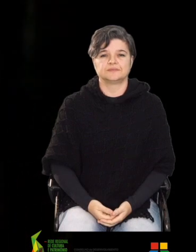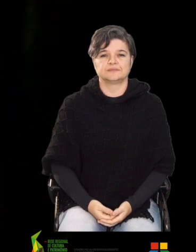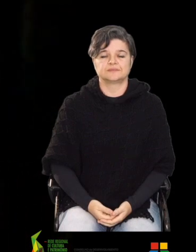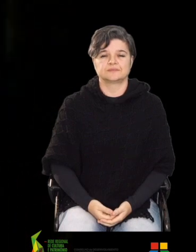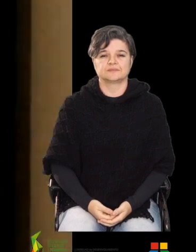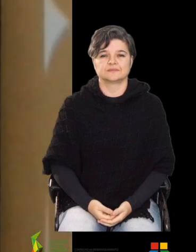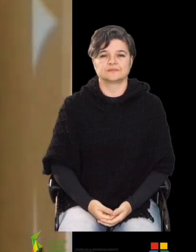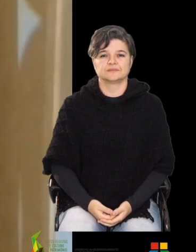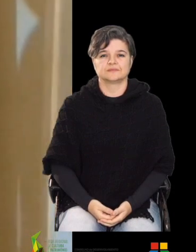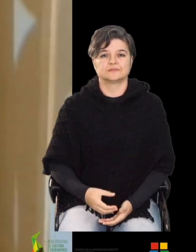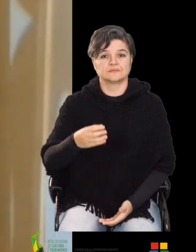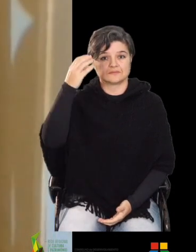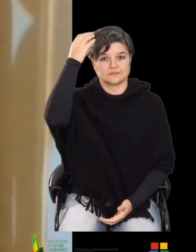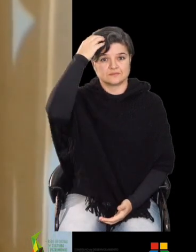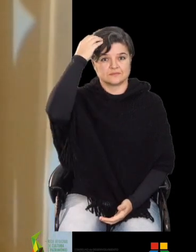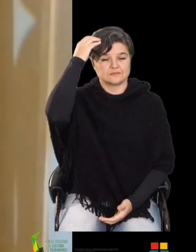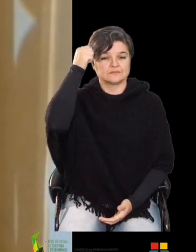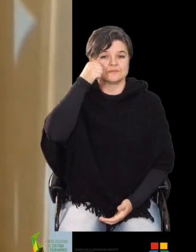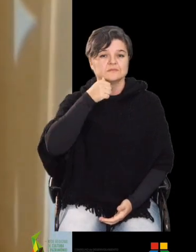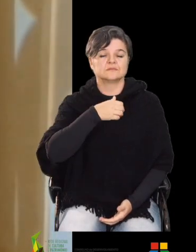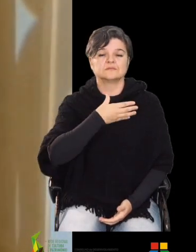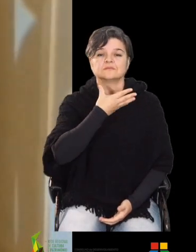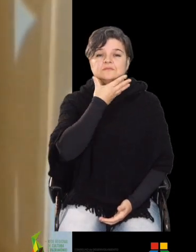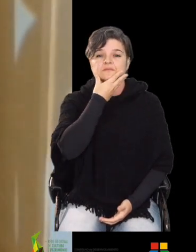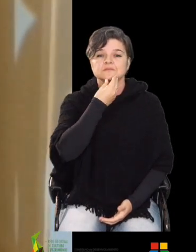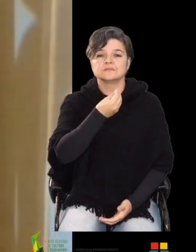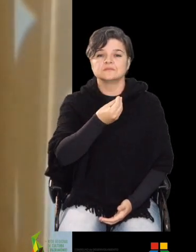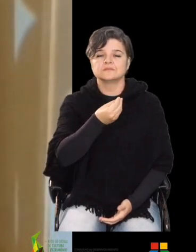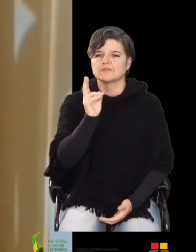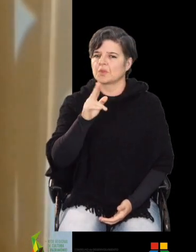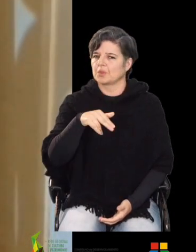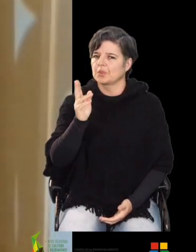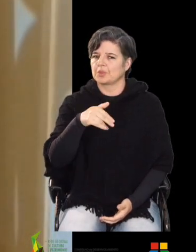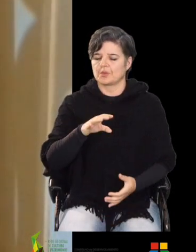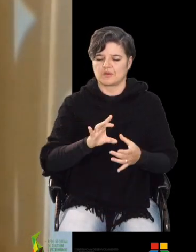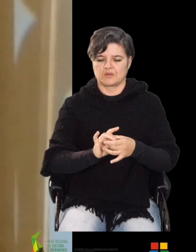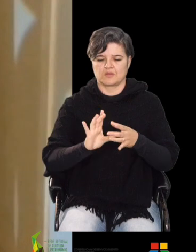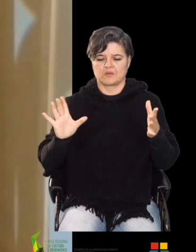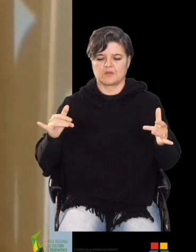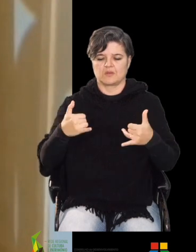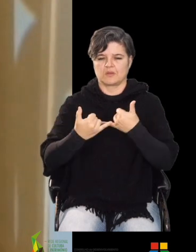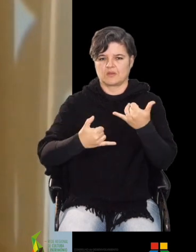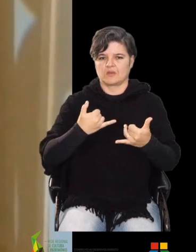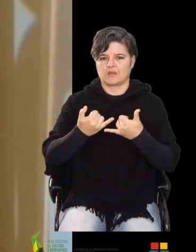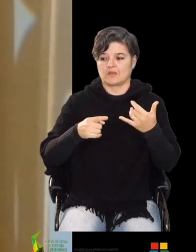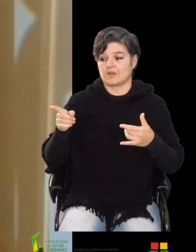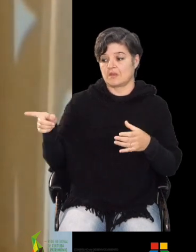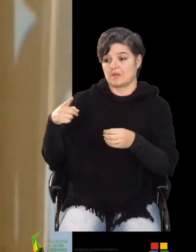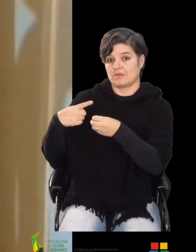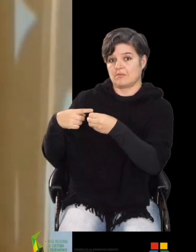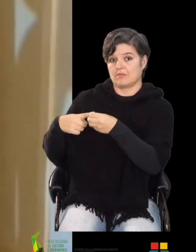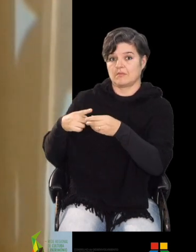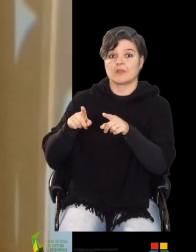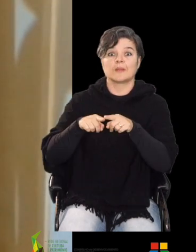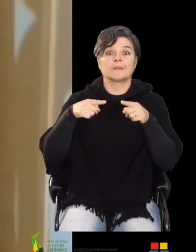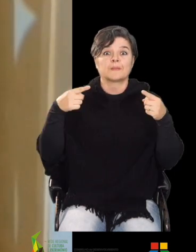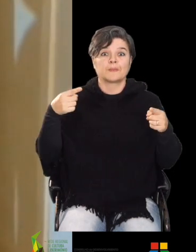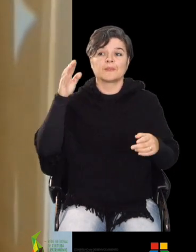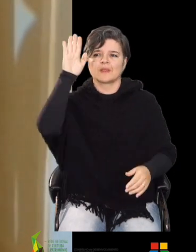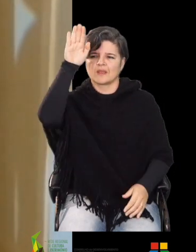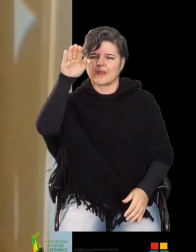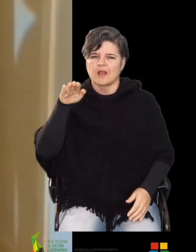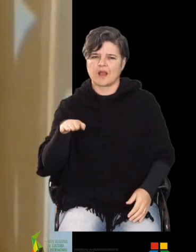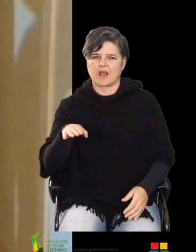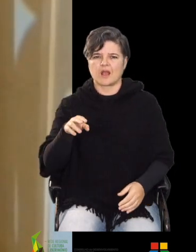e o rei a rainha nunca deixava sair para brincar é mas numa tarde eles